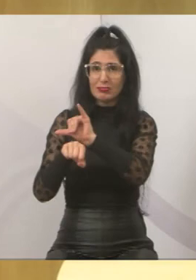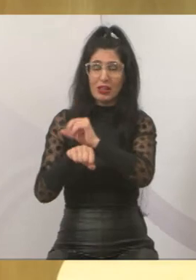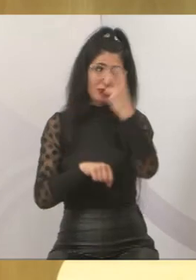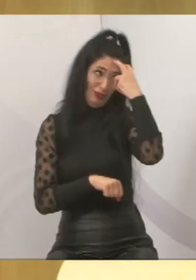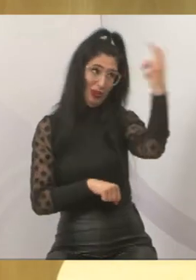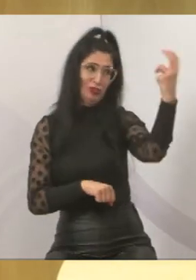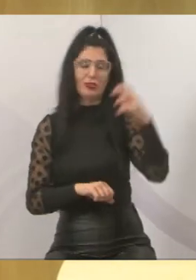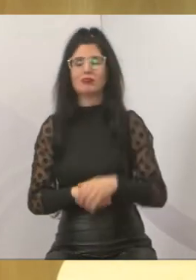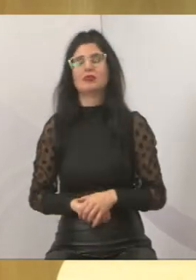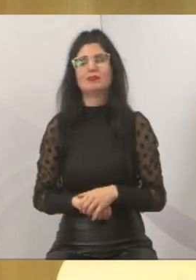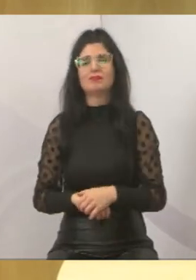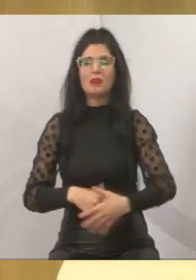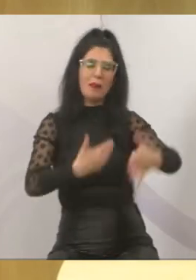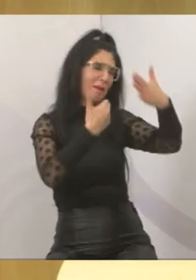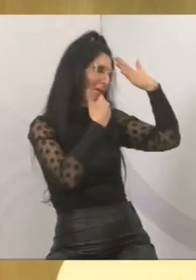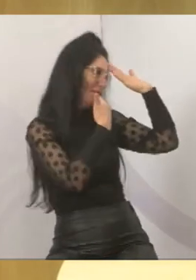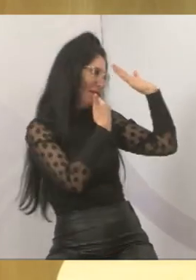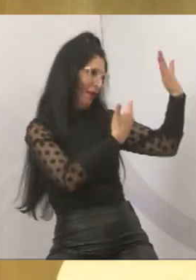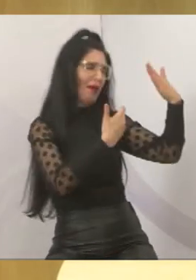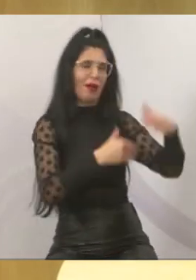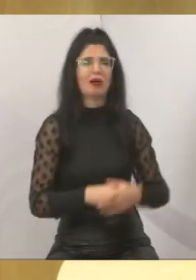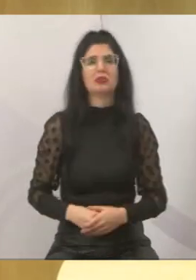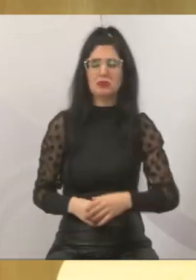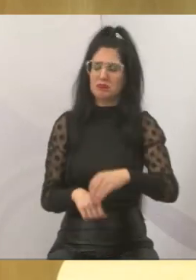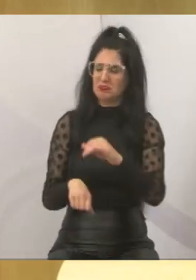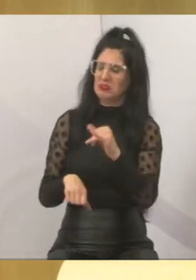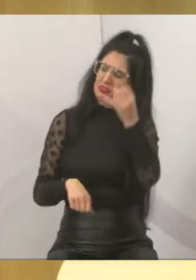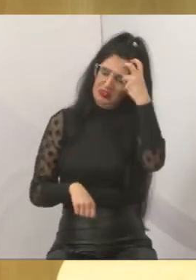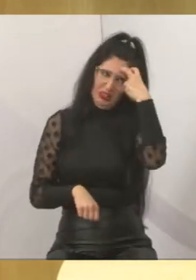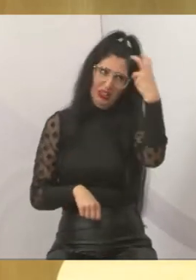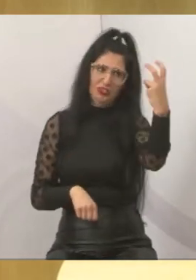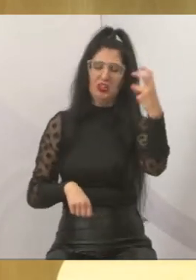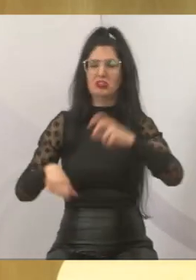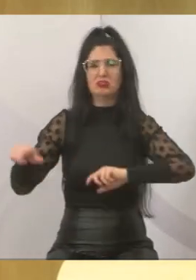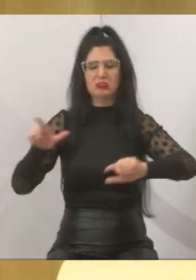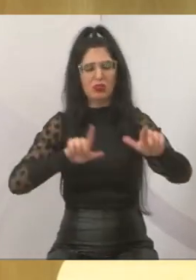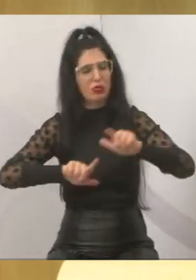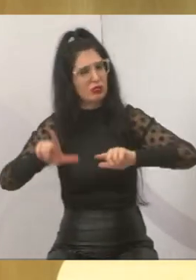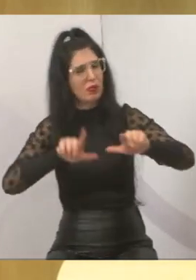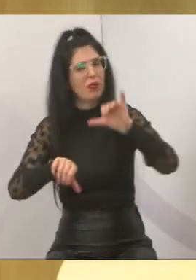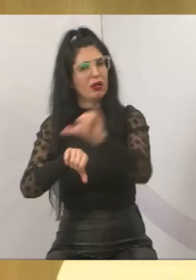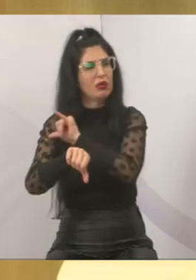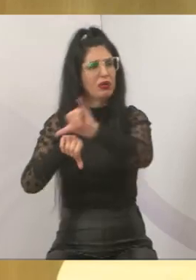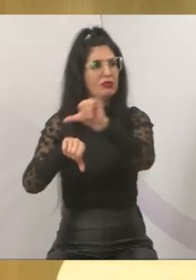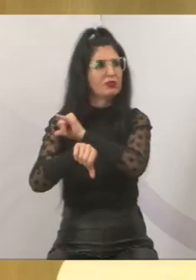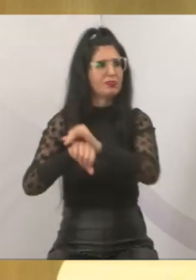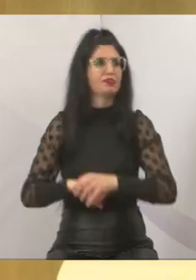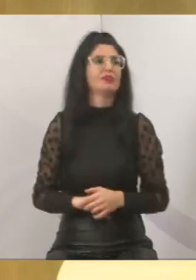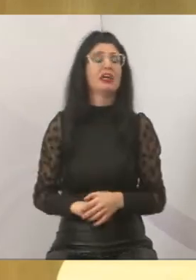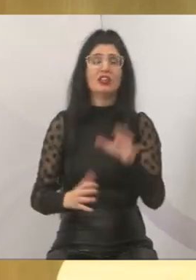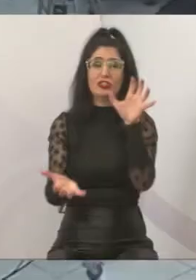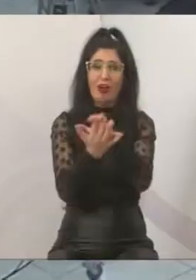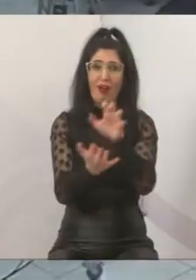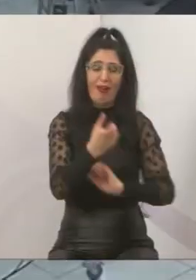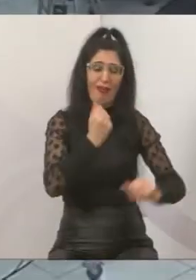Obrigado, Marcelo, um exemplo para a nossa cidade. E vamos botar nossa cidade de volta nos trilhos. Acelera, Jacareí.